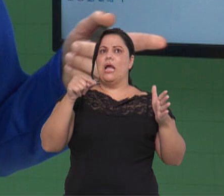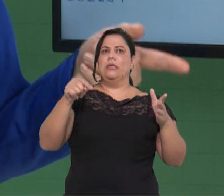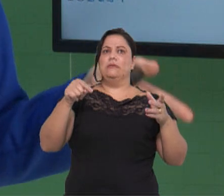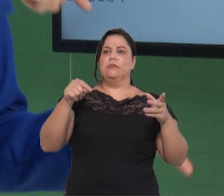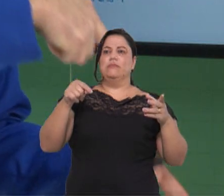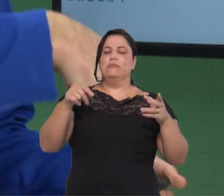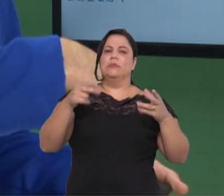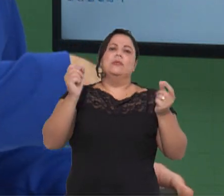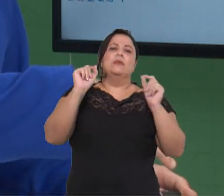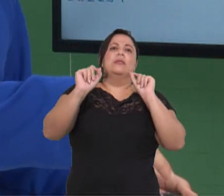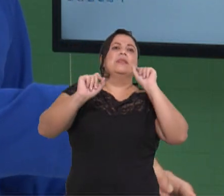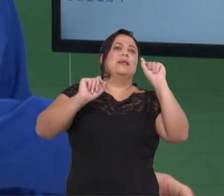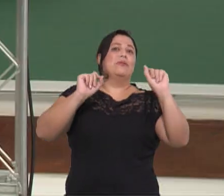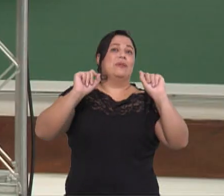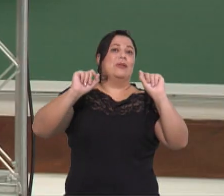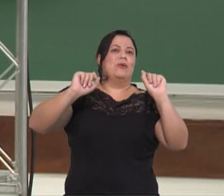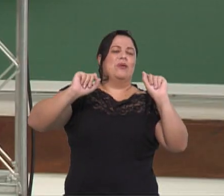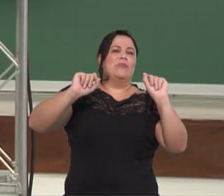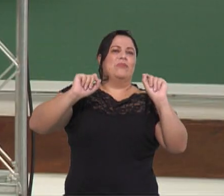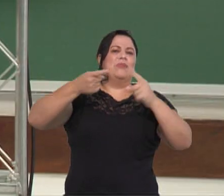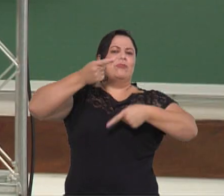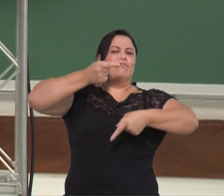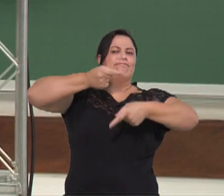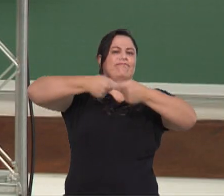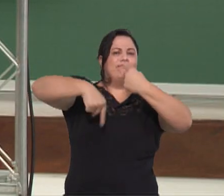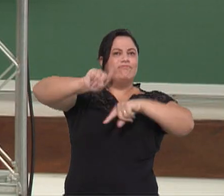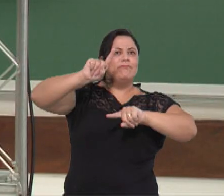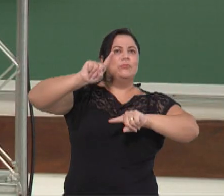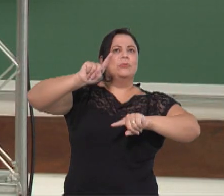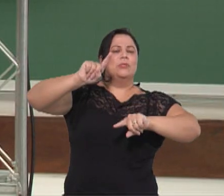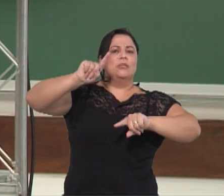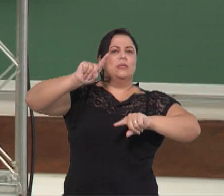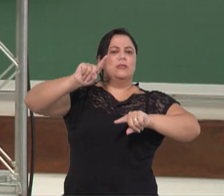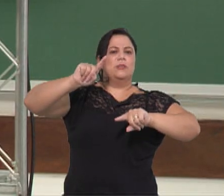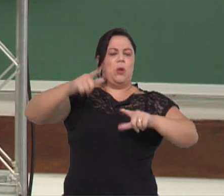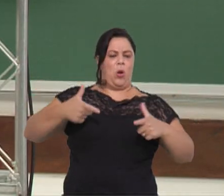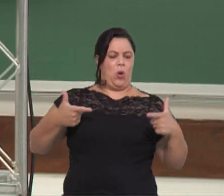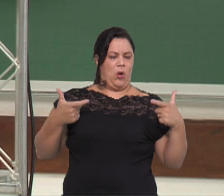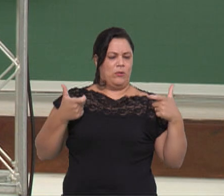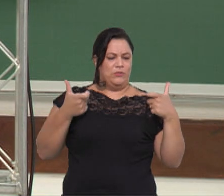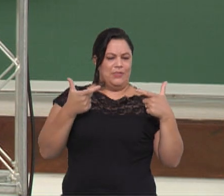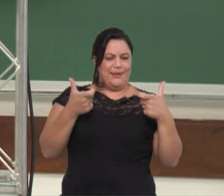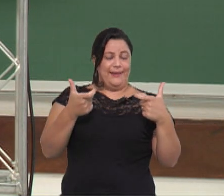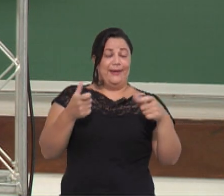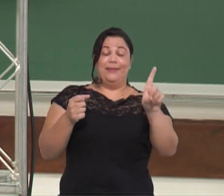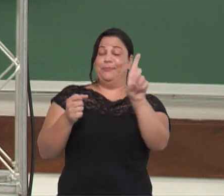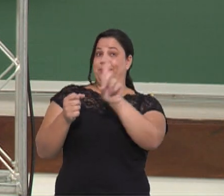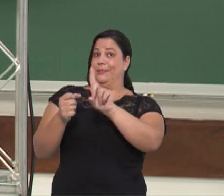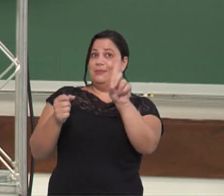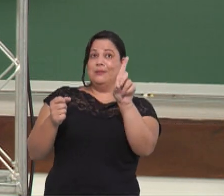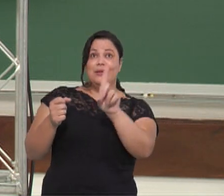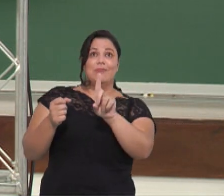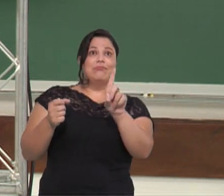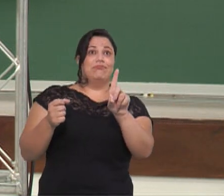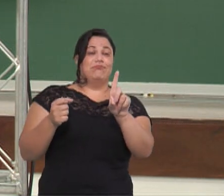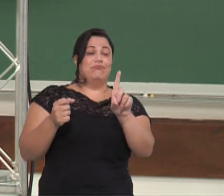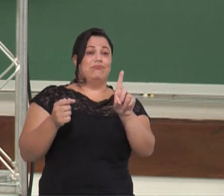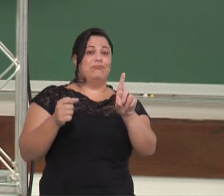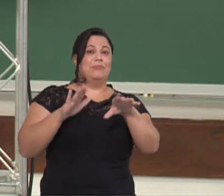estava acontecendo naquele momento nas ruas através do povo armado. Mas eu tenho aí